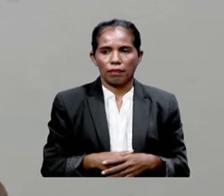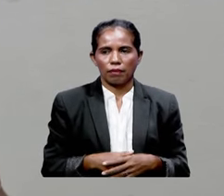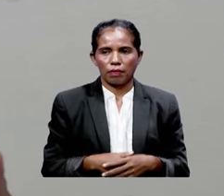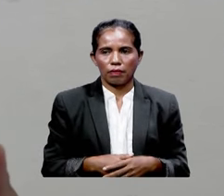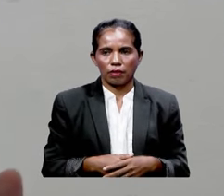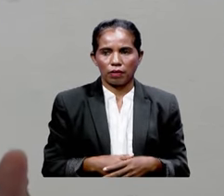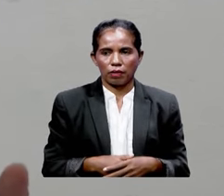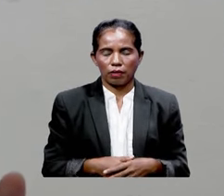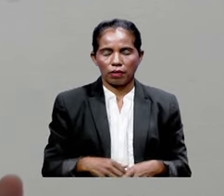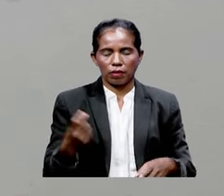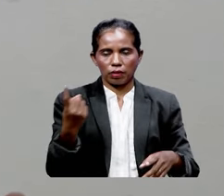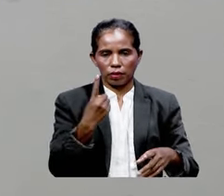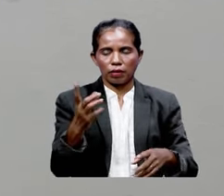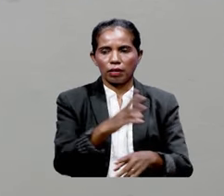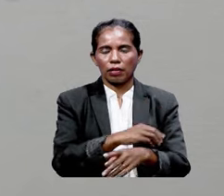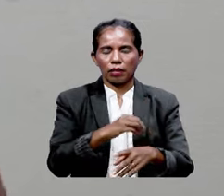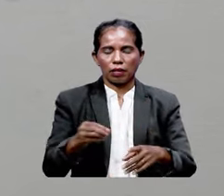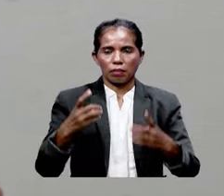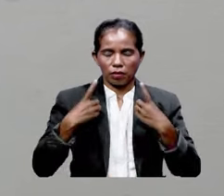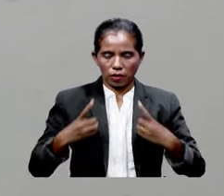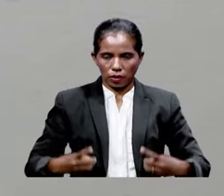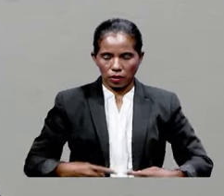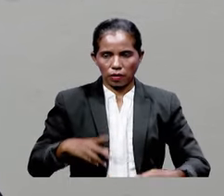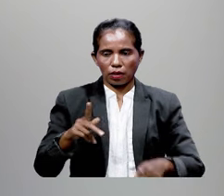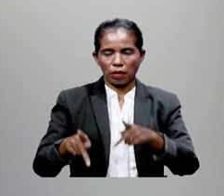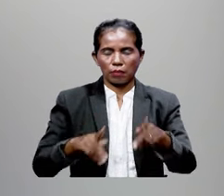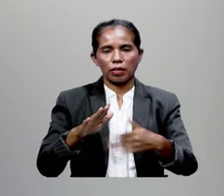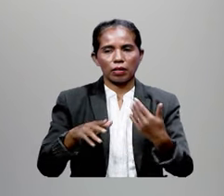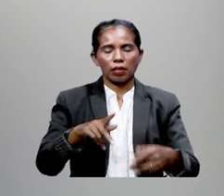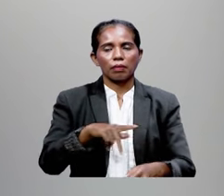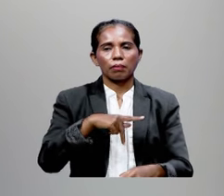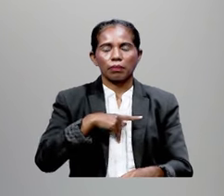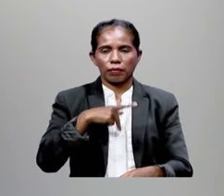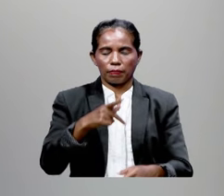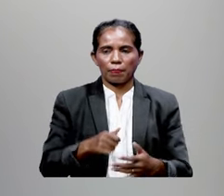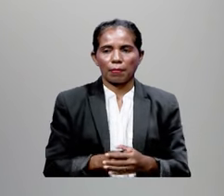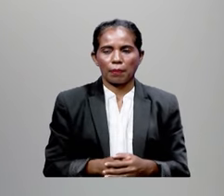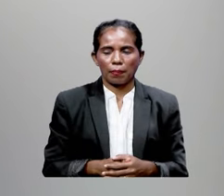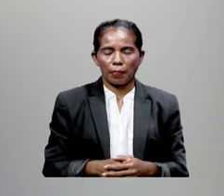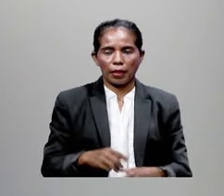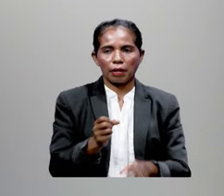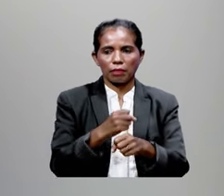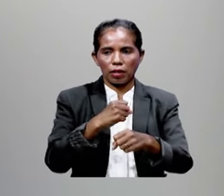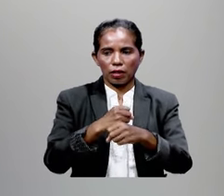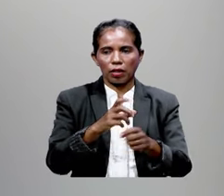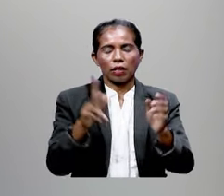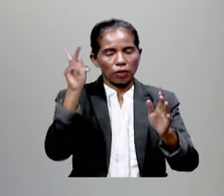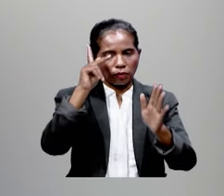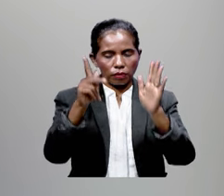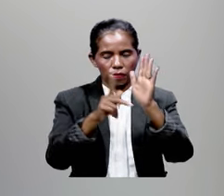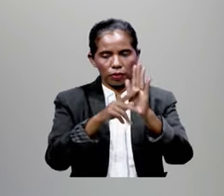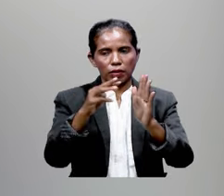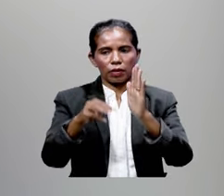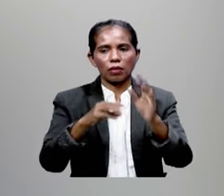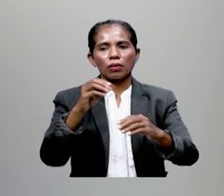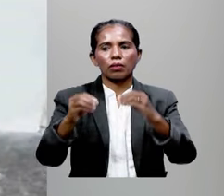dignifica preserva na fatin dignidade humana ne o privacidade paciente ne iha domingo ne e mahalo publica sam foto iha media social